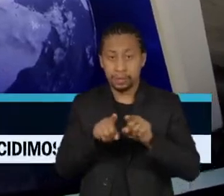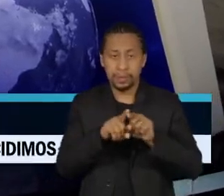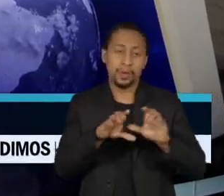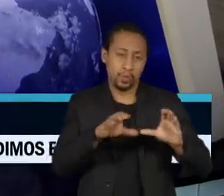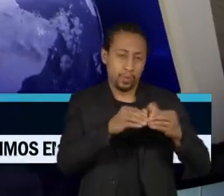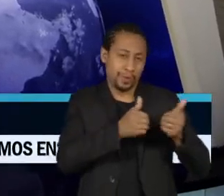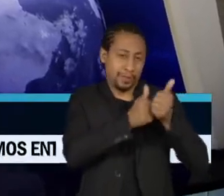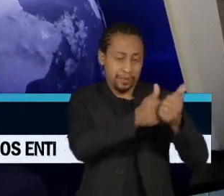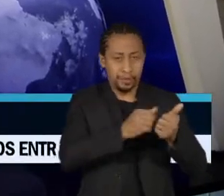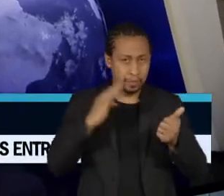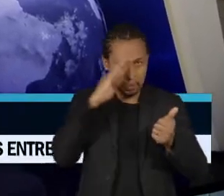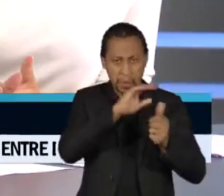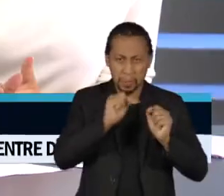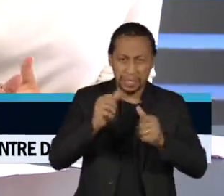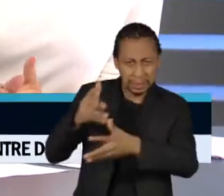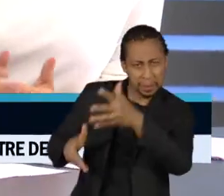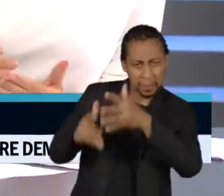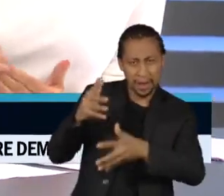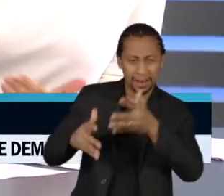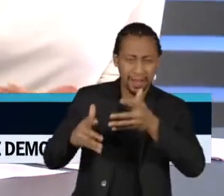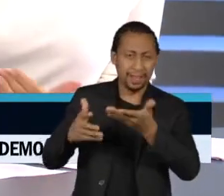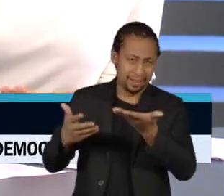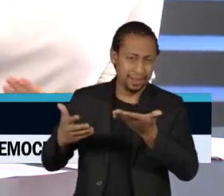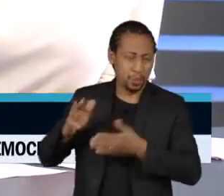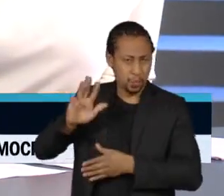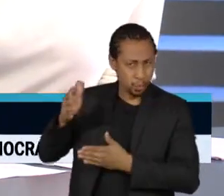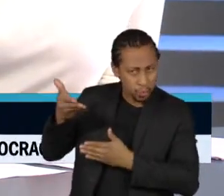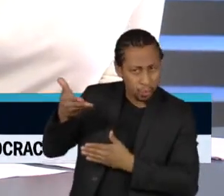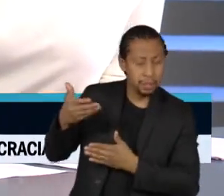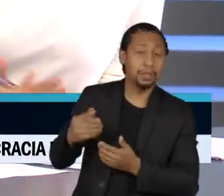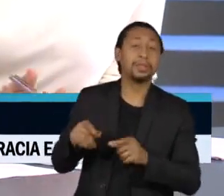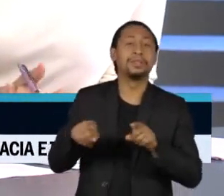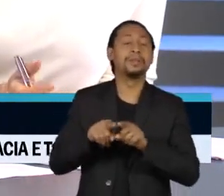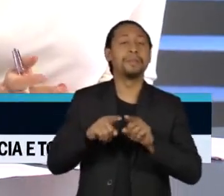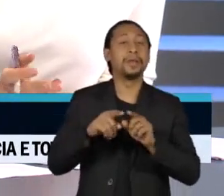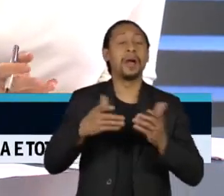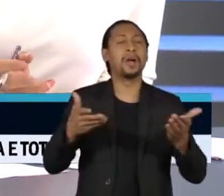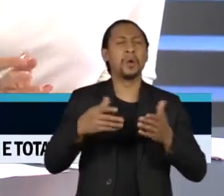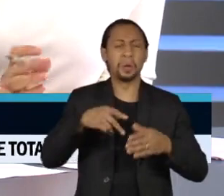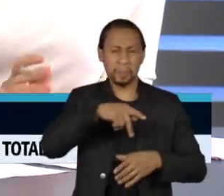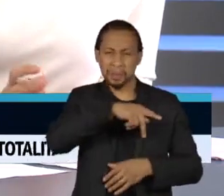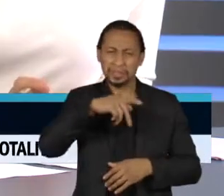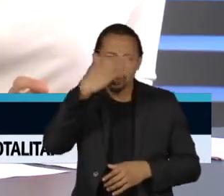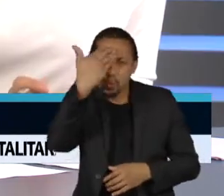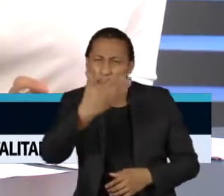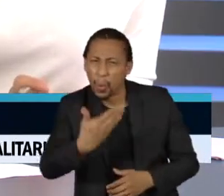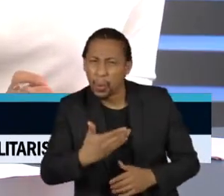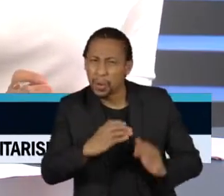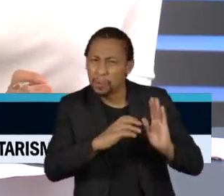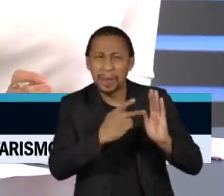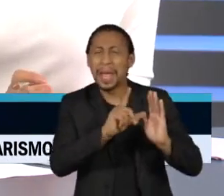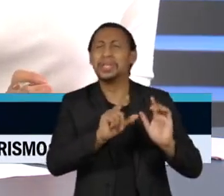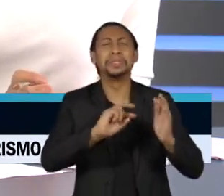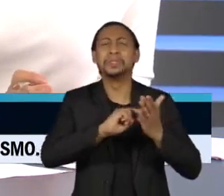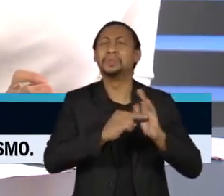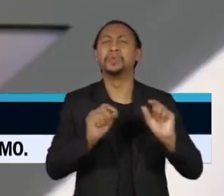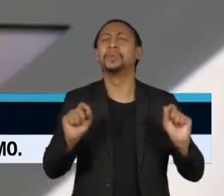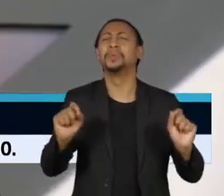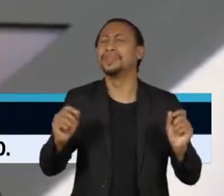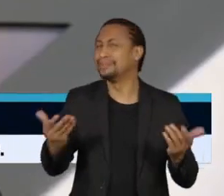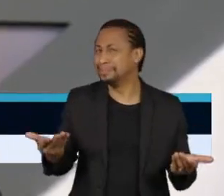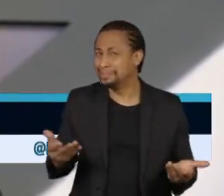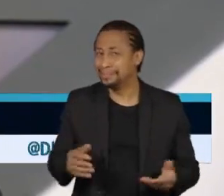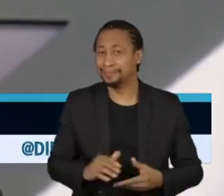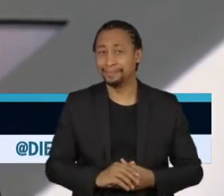trabalho para o governo eleito? E o que significa presidente de honra do PL, que agora será o presidente Bolsonaro a partir do ano que vem? O